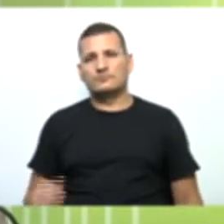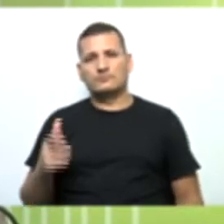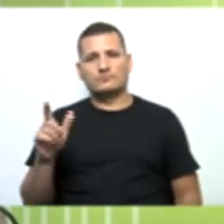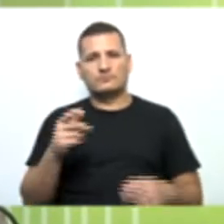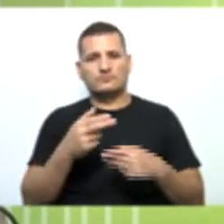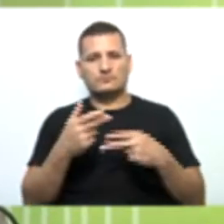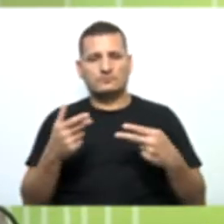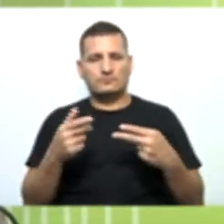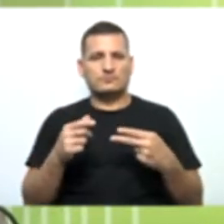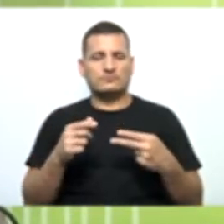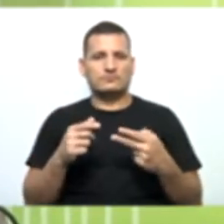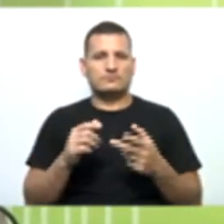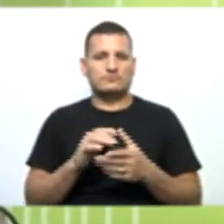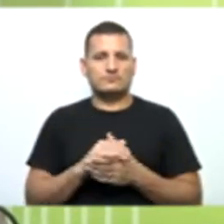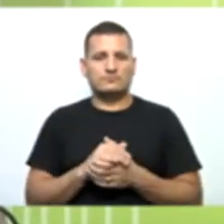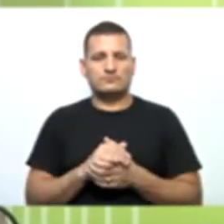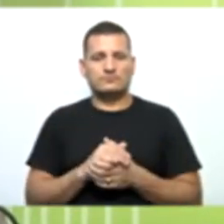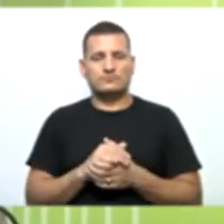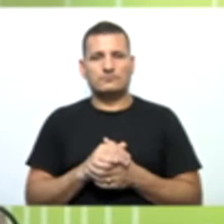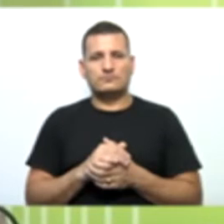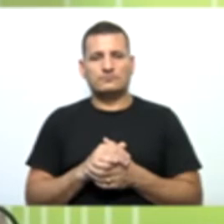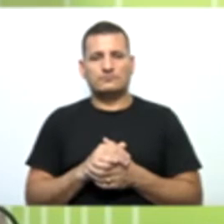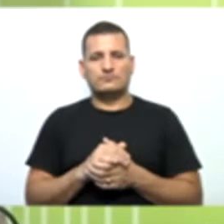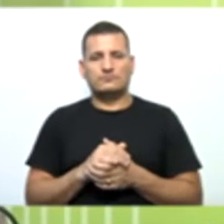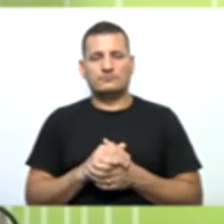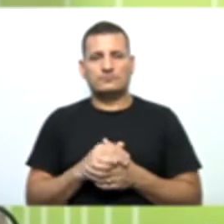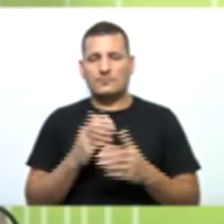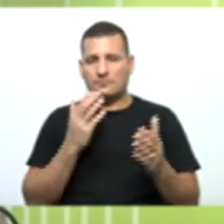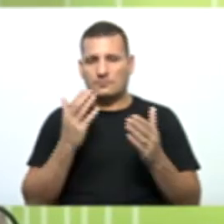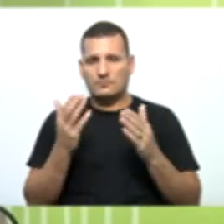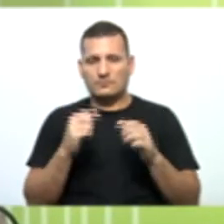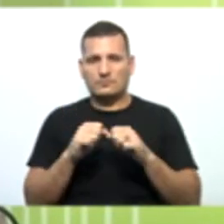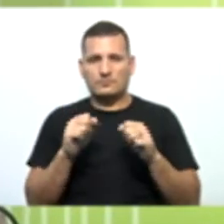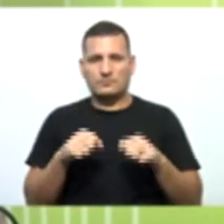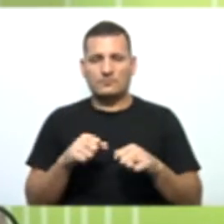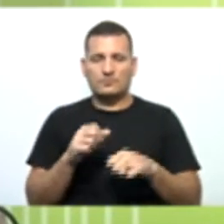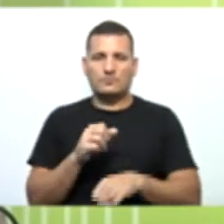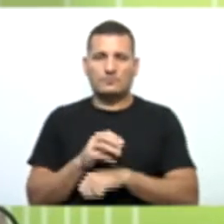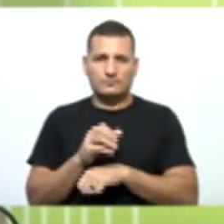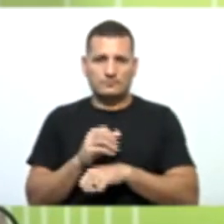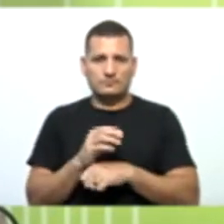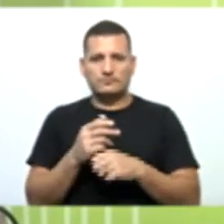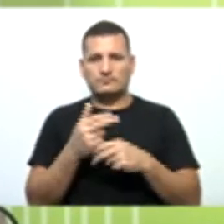de sistema geral, mas agora vem análise de sistema orientado a objeto, que é o